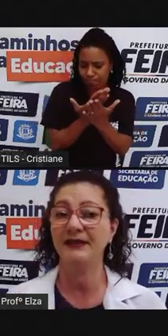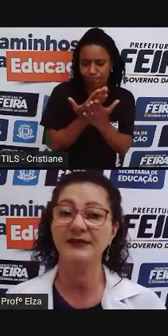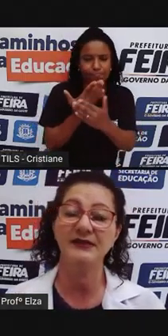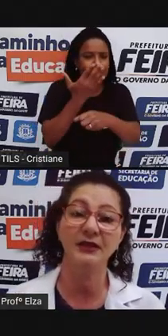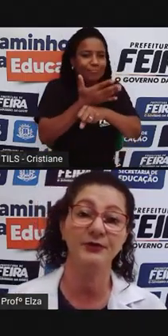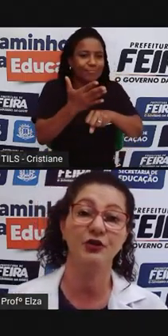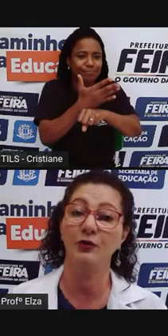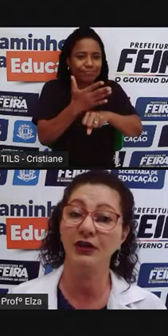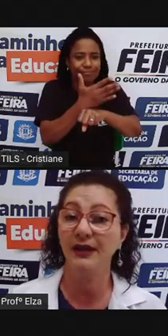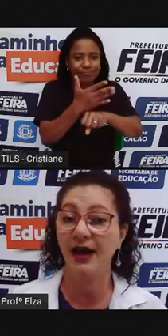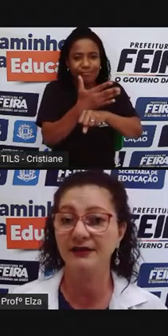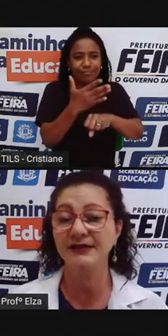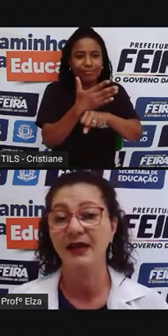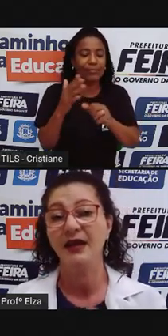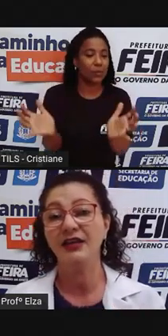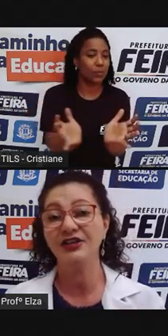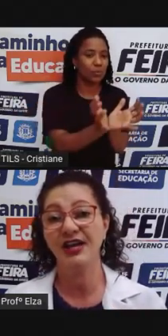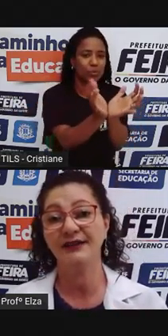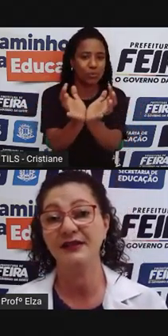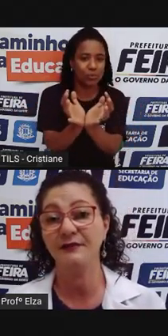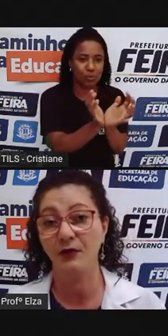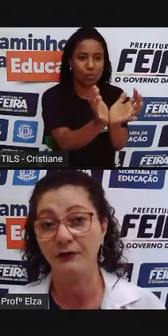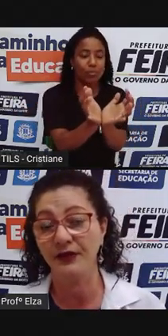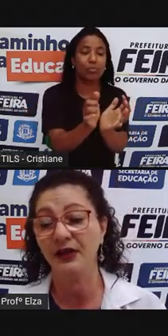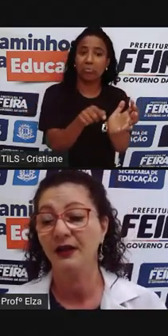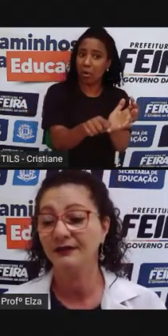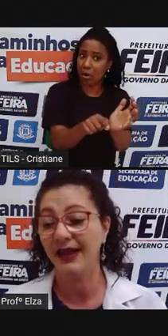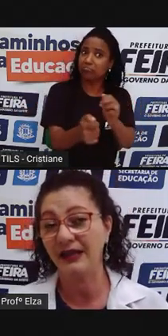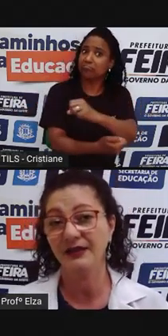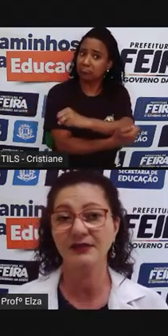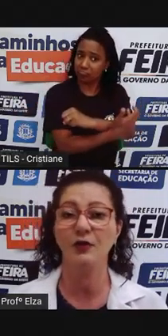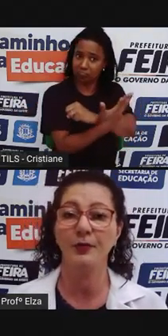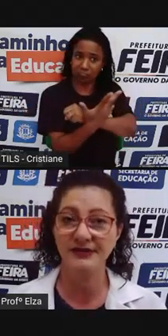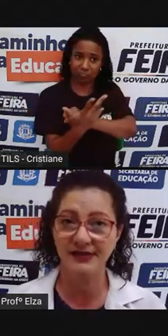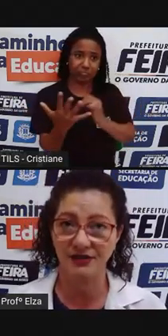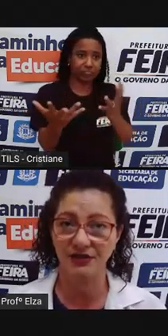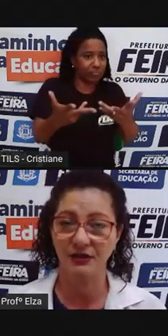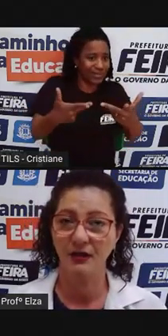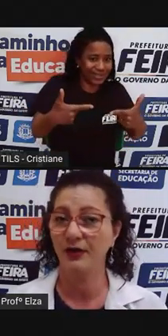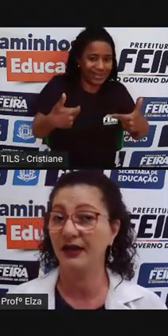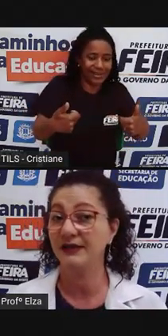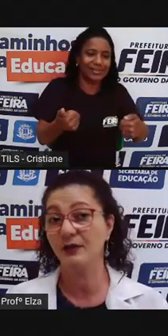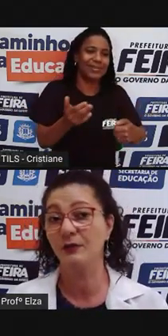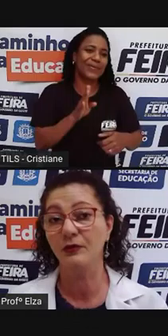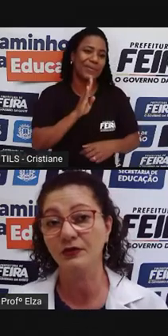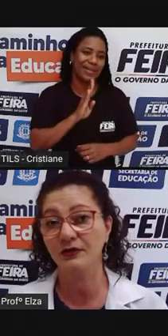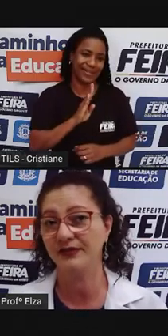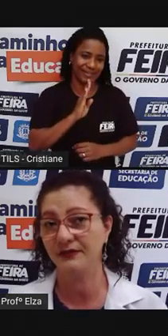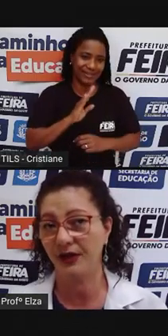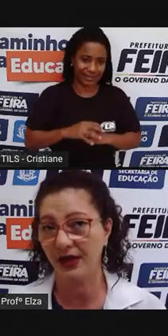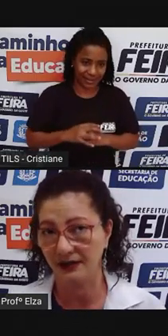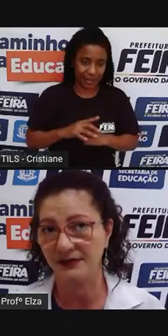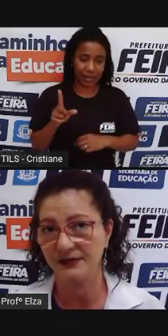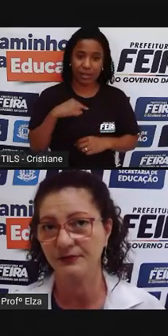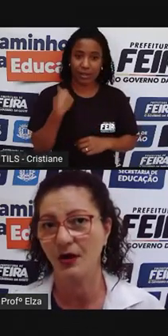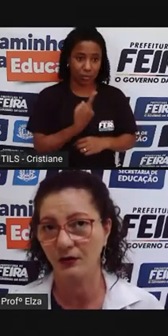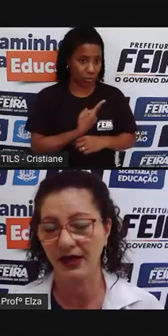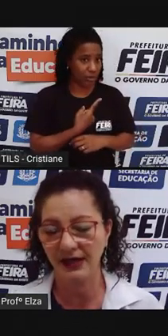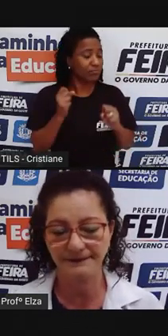gente participe de comunidades que já desenvolvem técnicas de compostagem, porque elas são muito